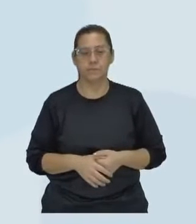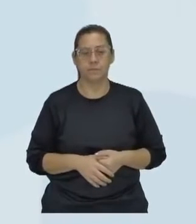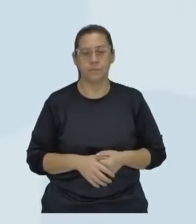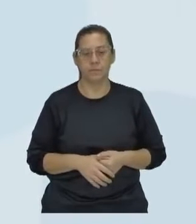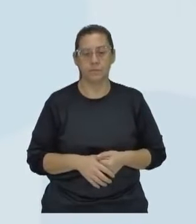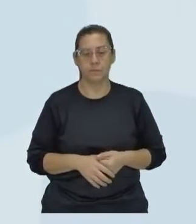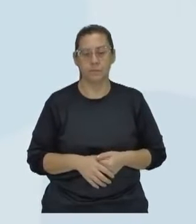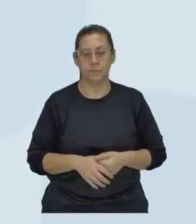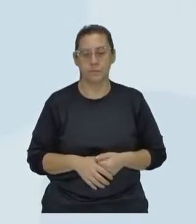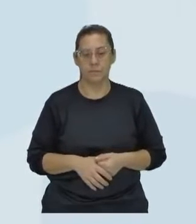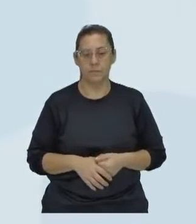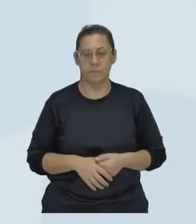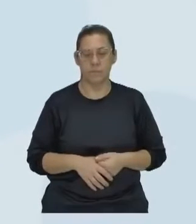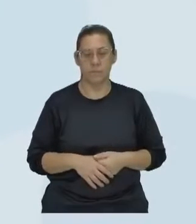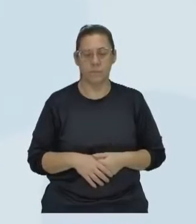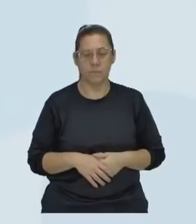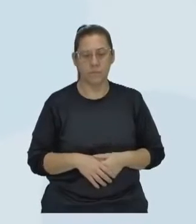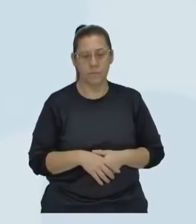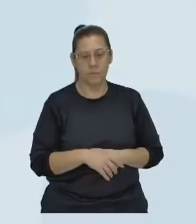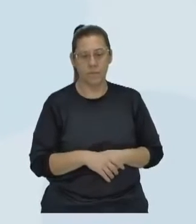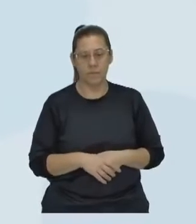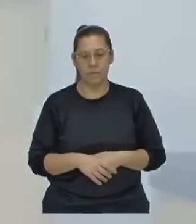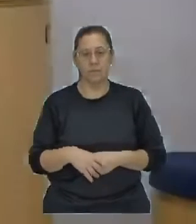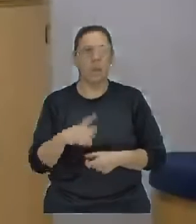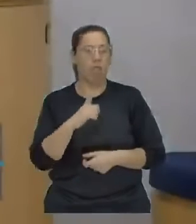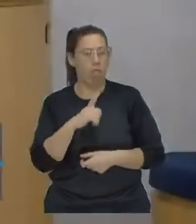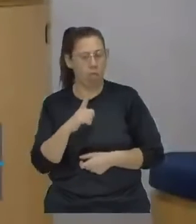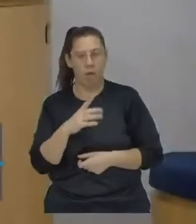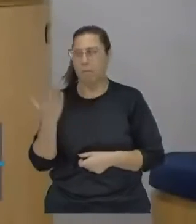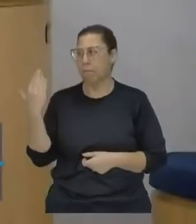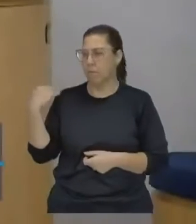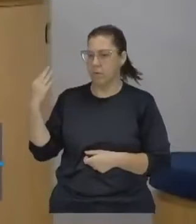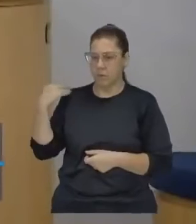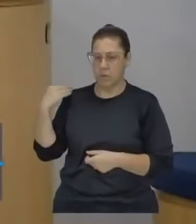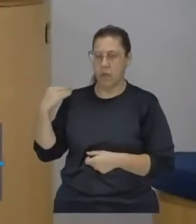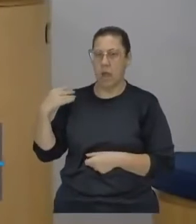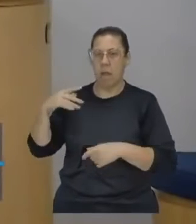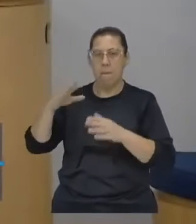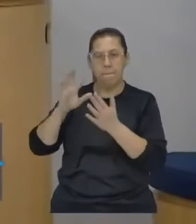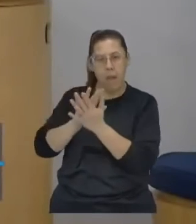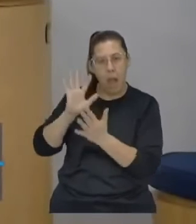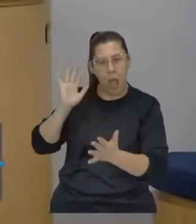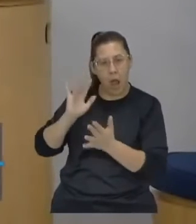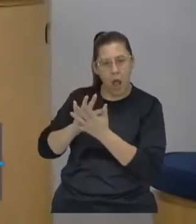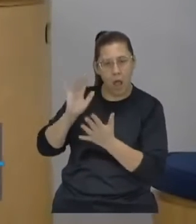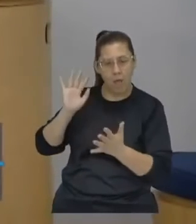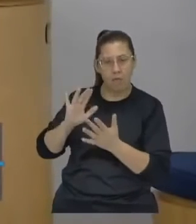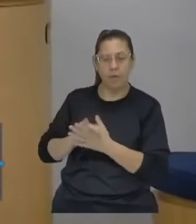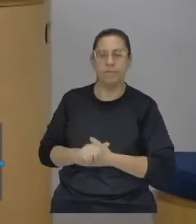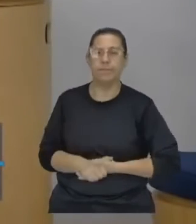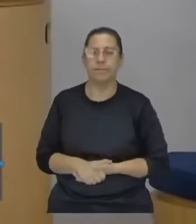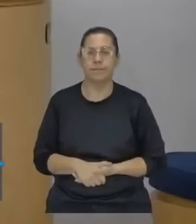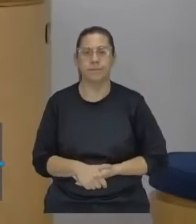subiu uma. Vamos lá, o que mais? Tinha, reluziam. Boa.